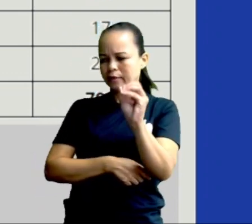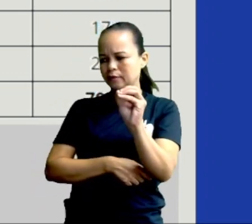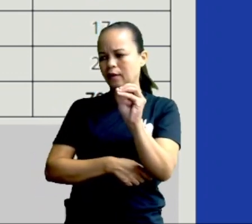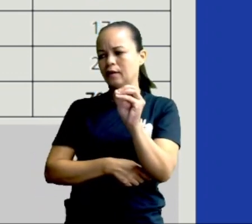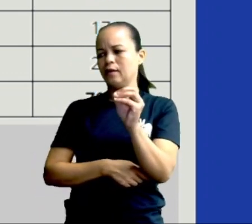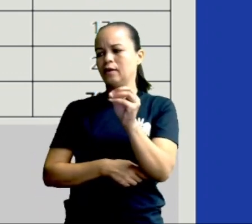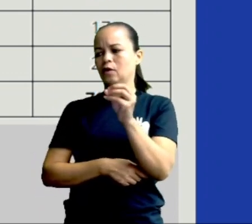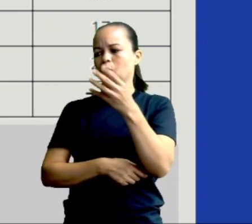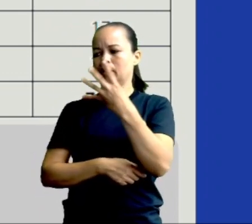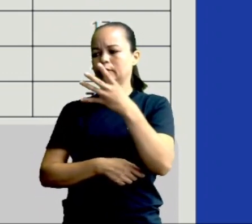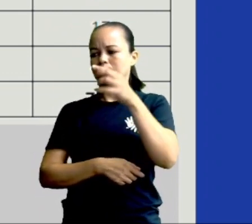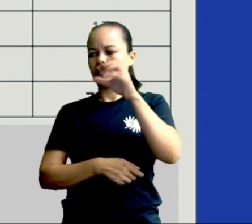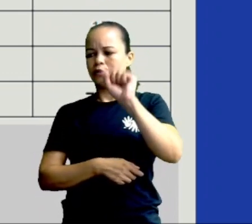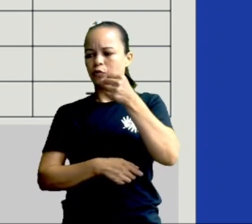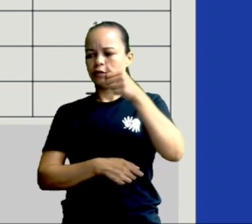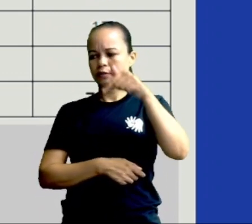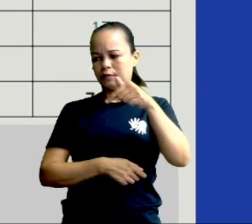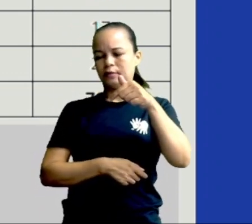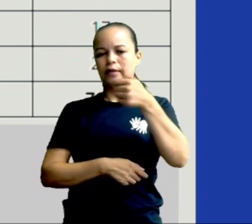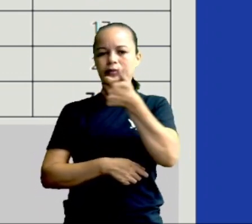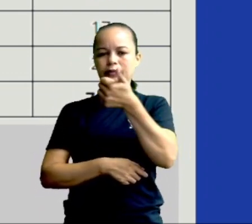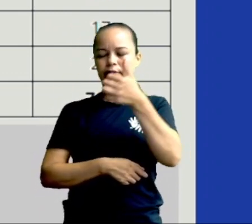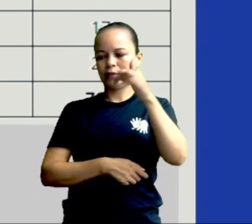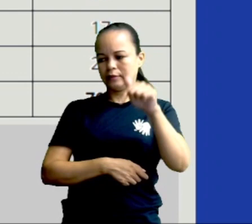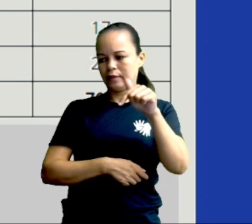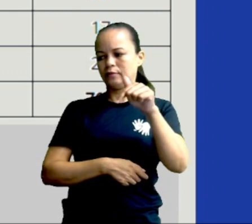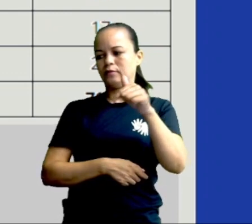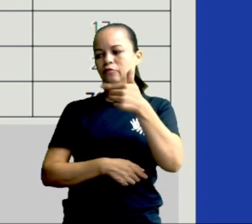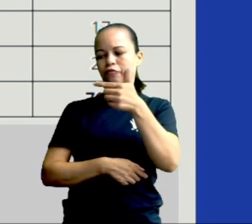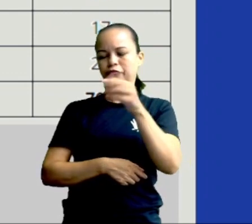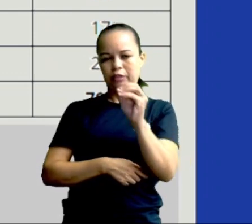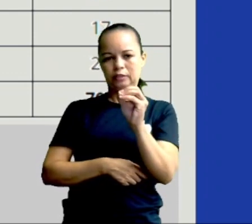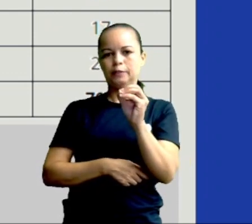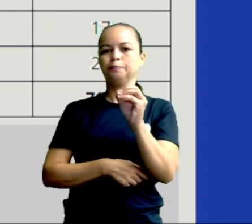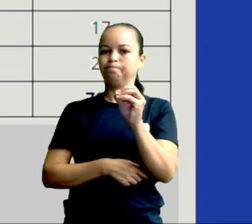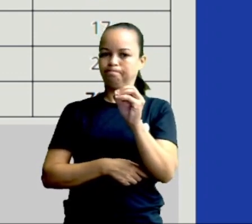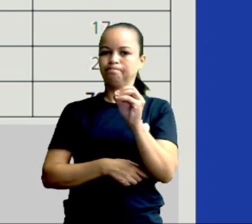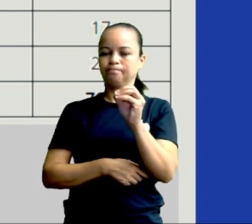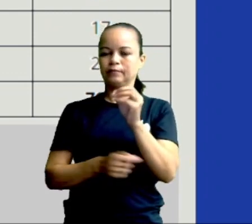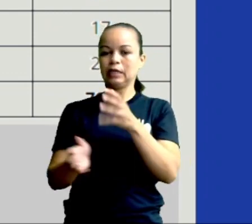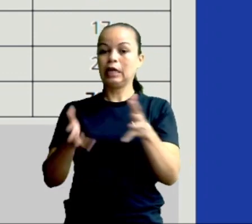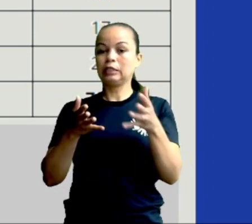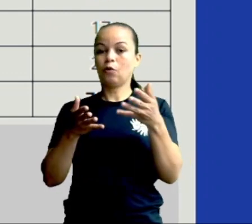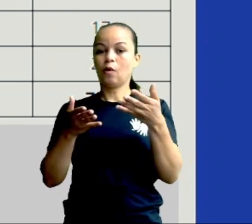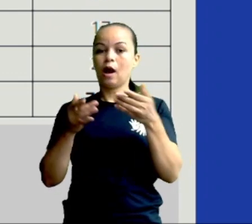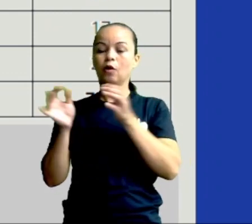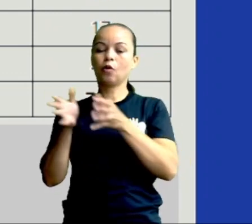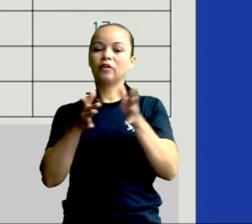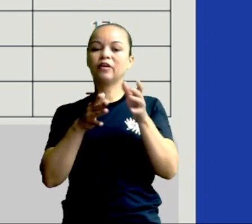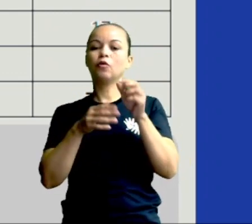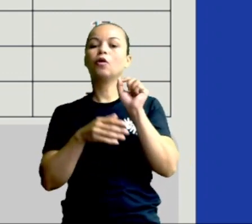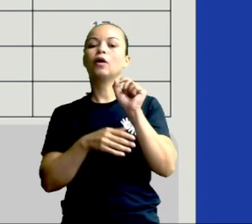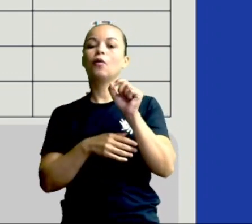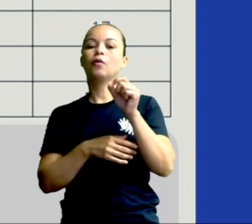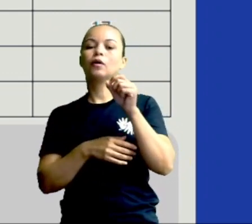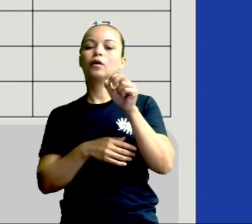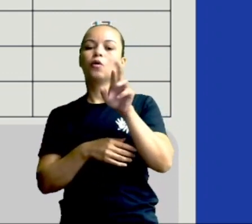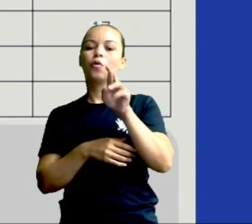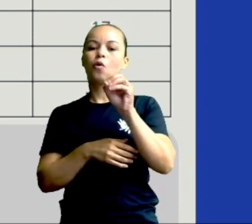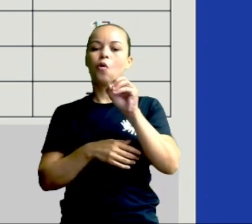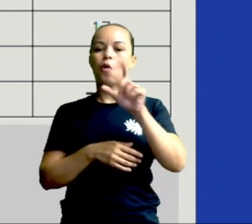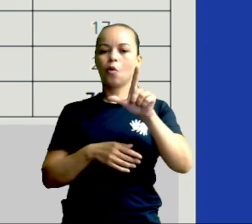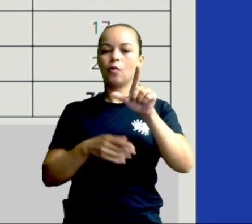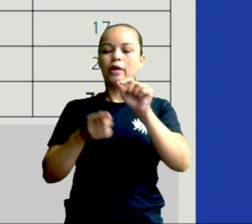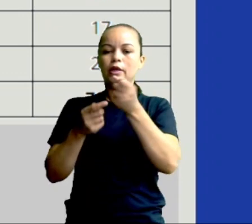487, 17 e 20. Beleza? Então o que é que a gente vai fazer agora? Colocar em rol, em ordem